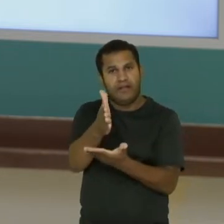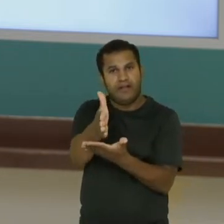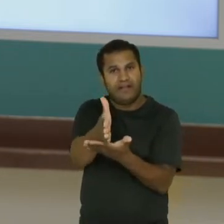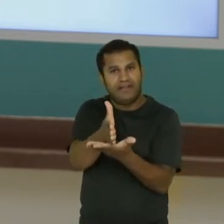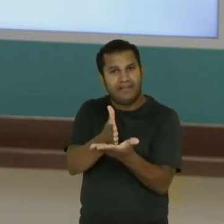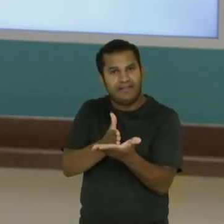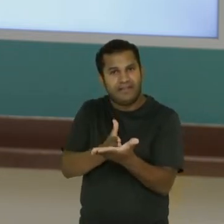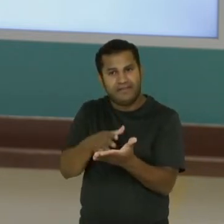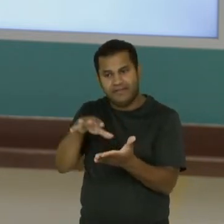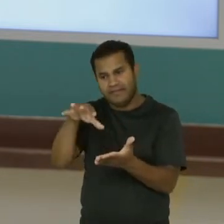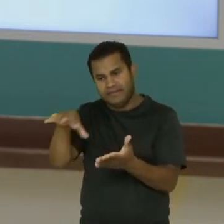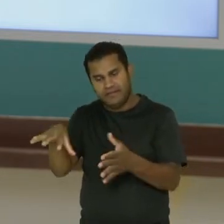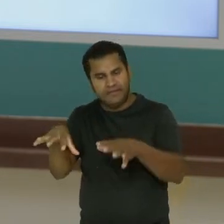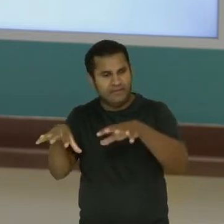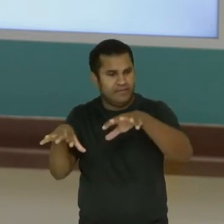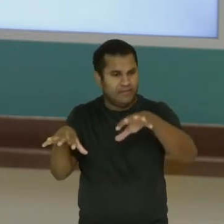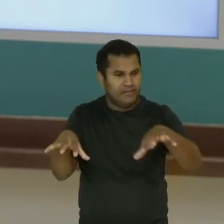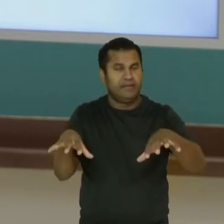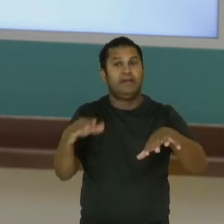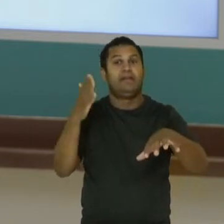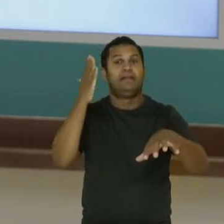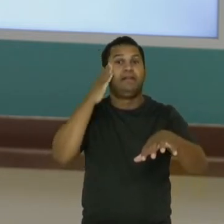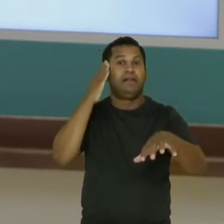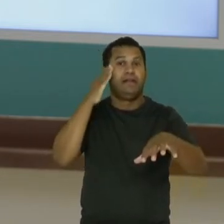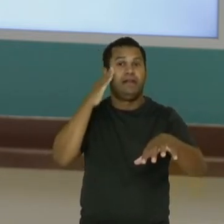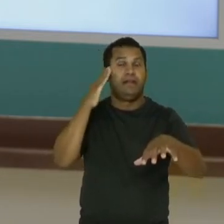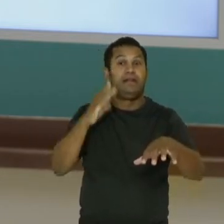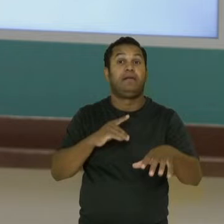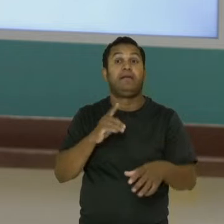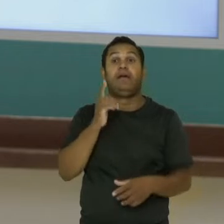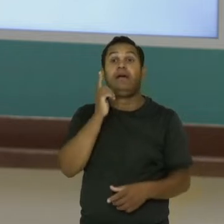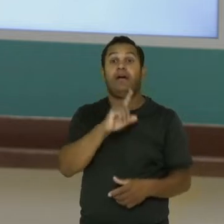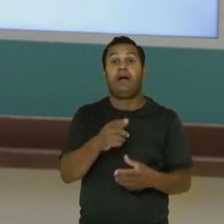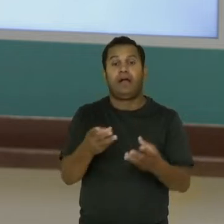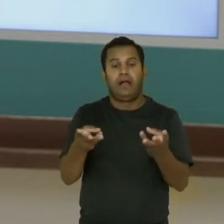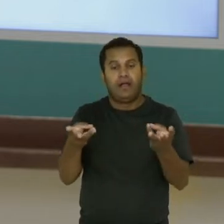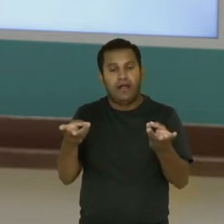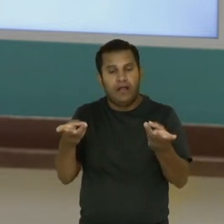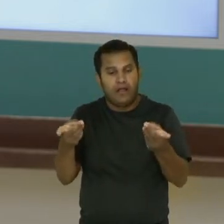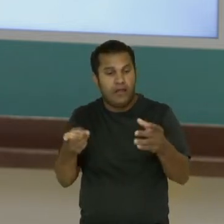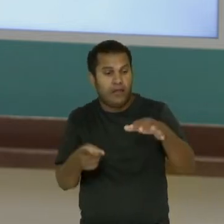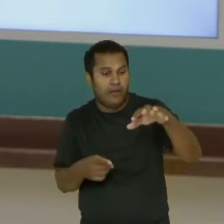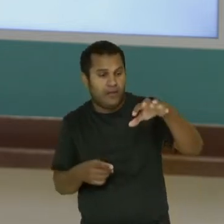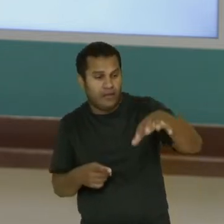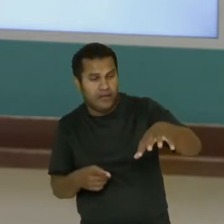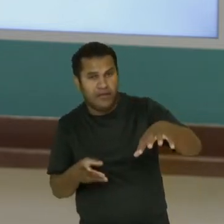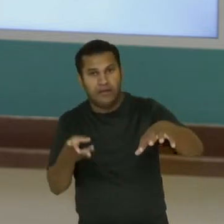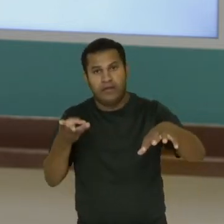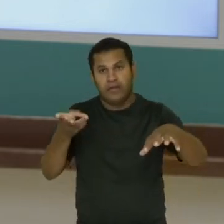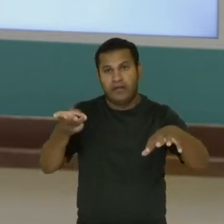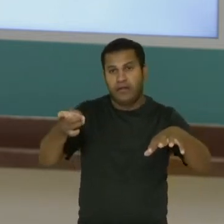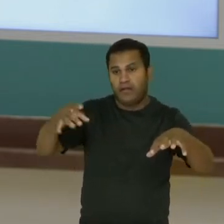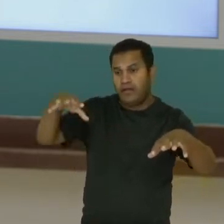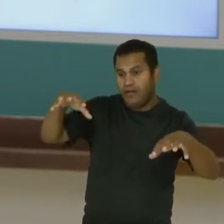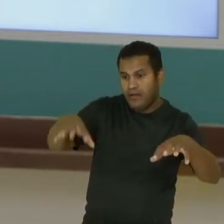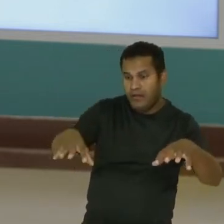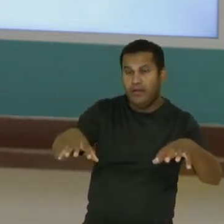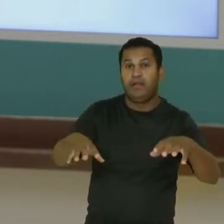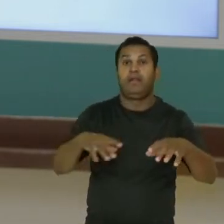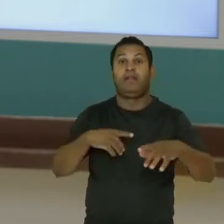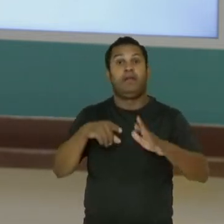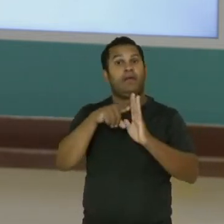território para criar as regiões. E aí sim fazer toda a análise e todo o